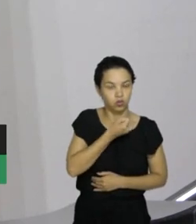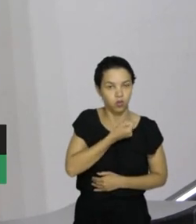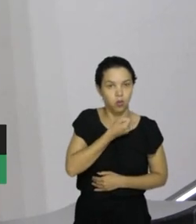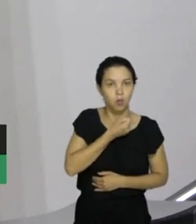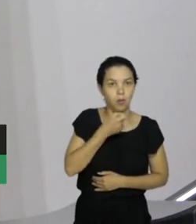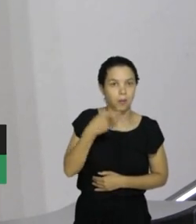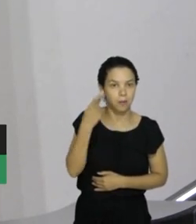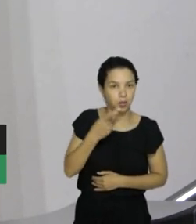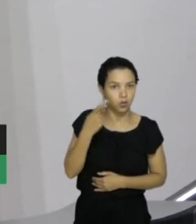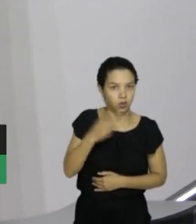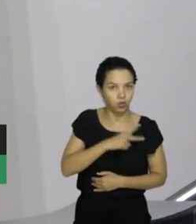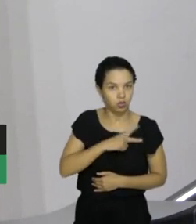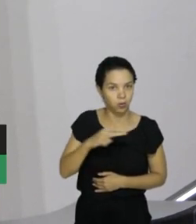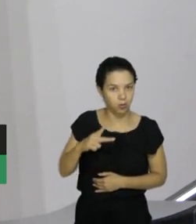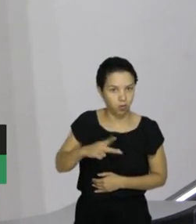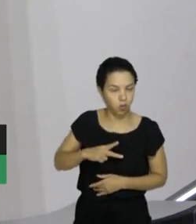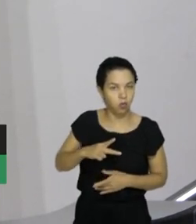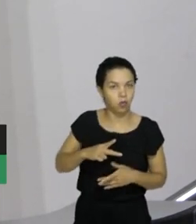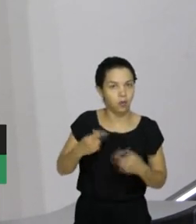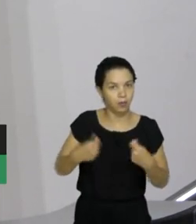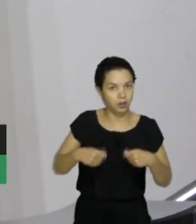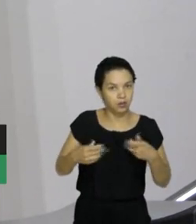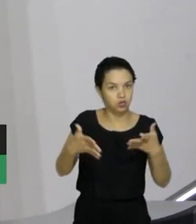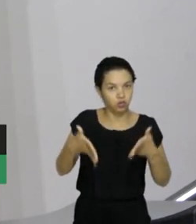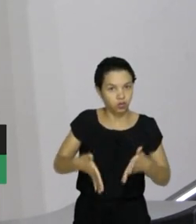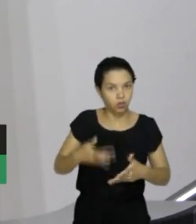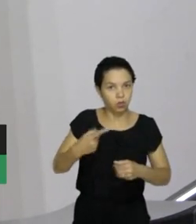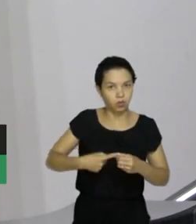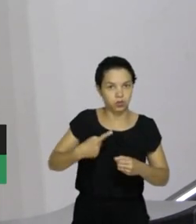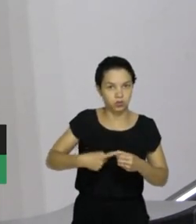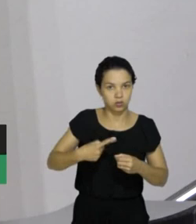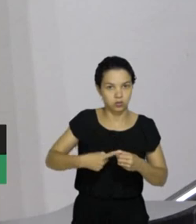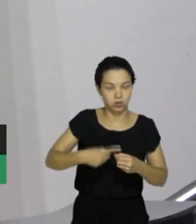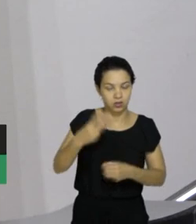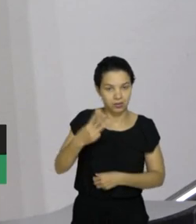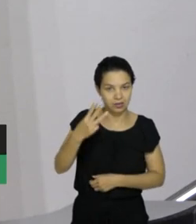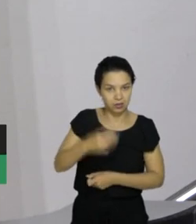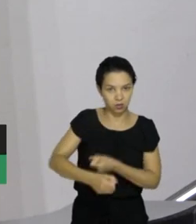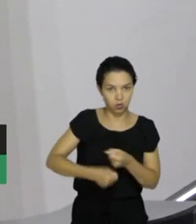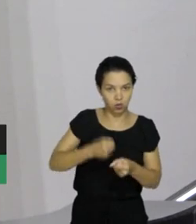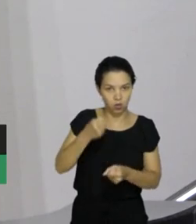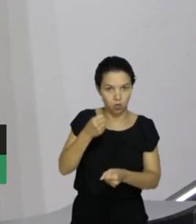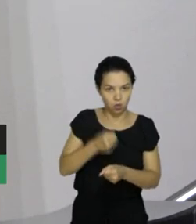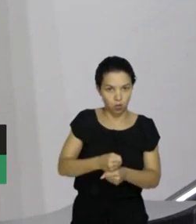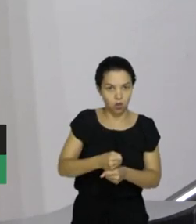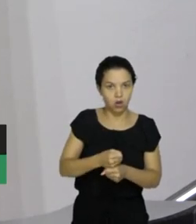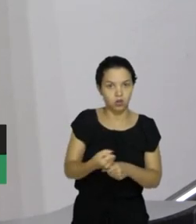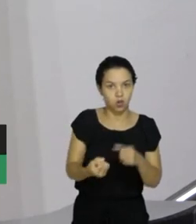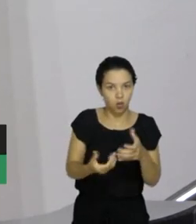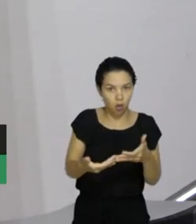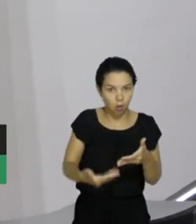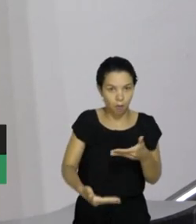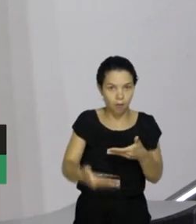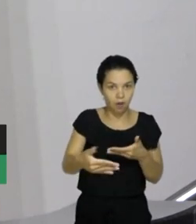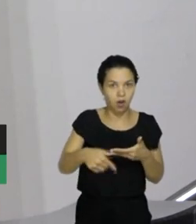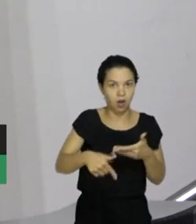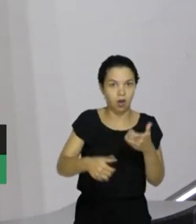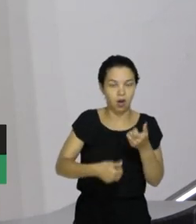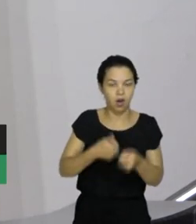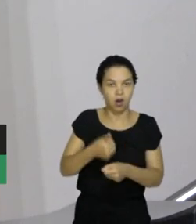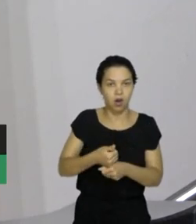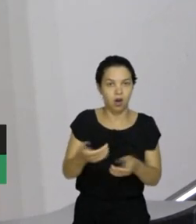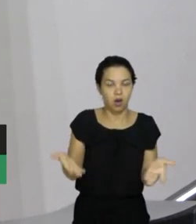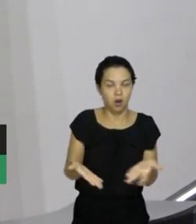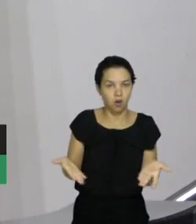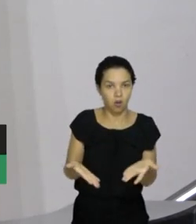políticas públicas chega aos municípios e para esse terceiro ano de implantação que se inicia agora outras grandes coisas